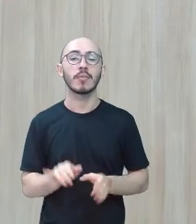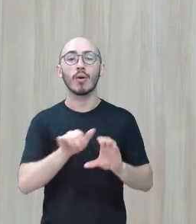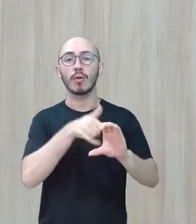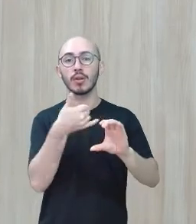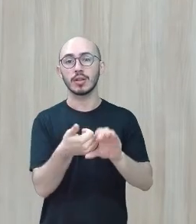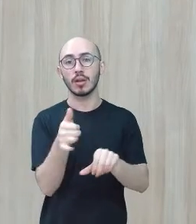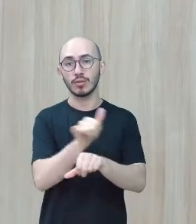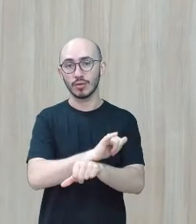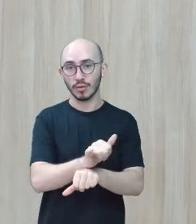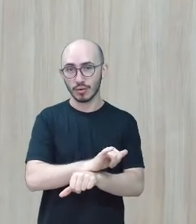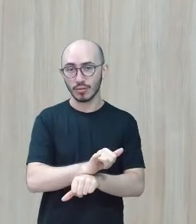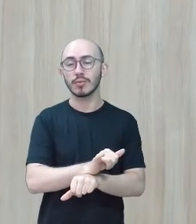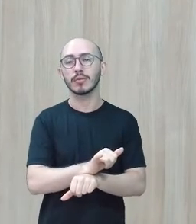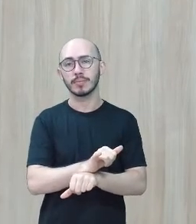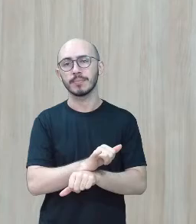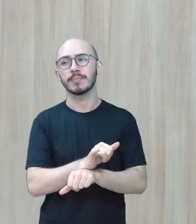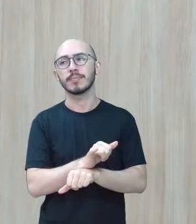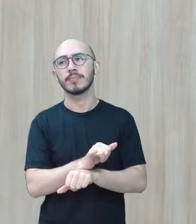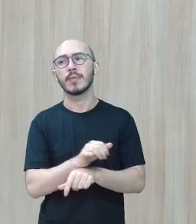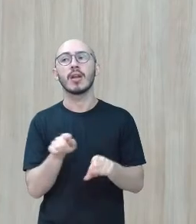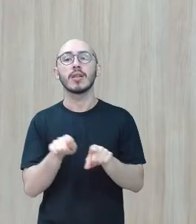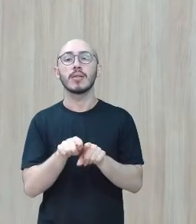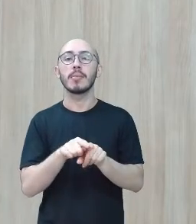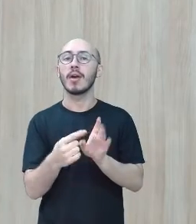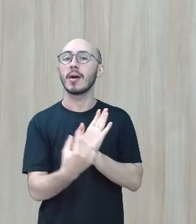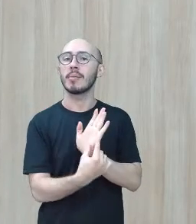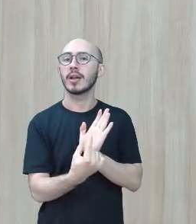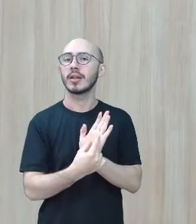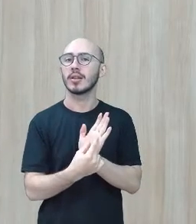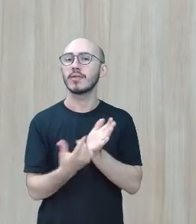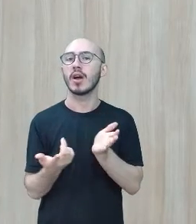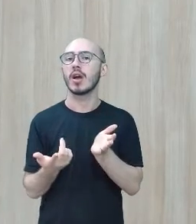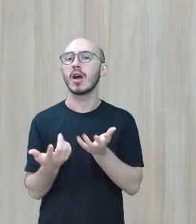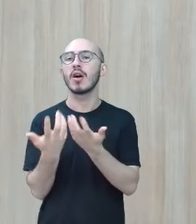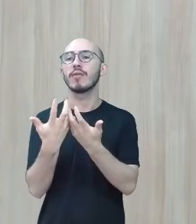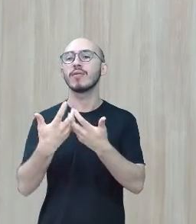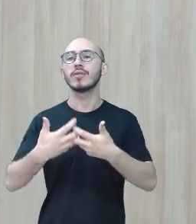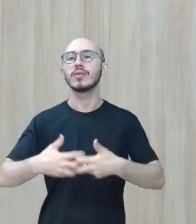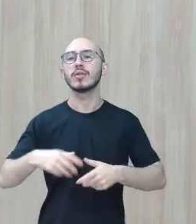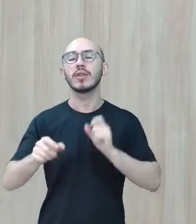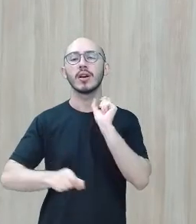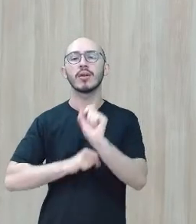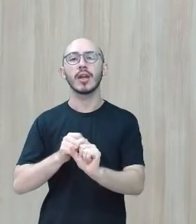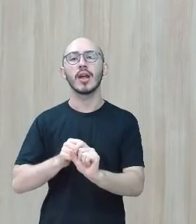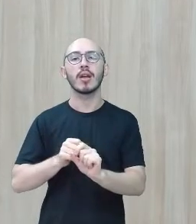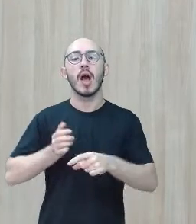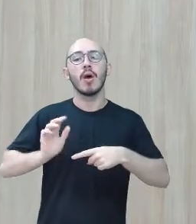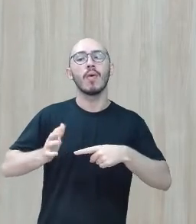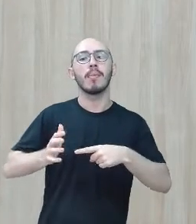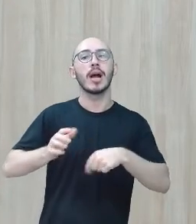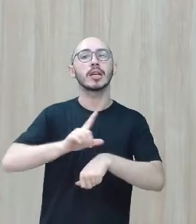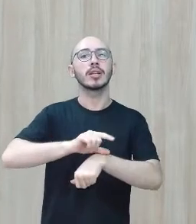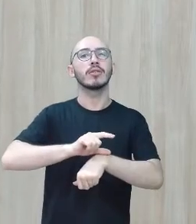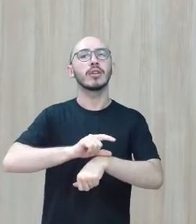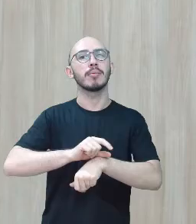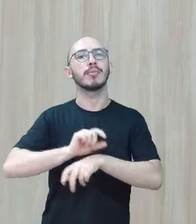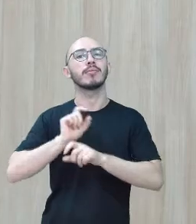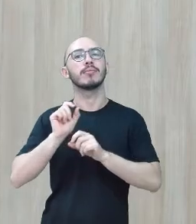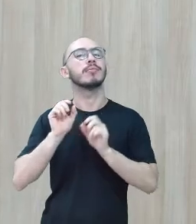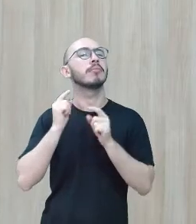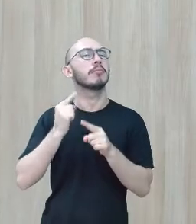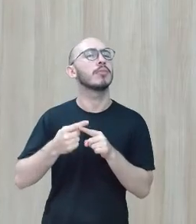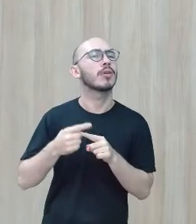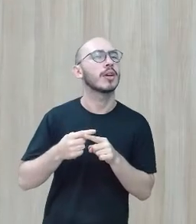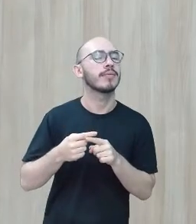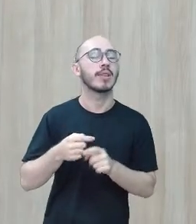YouTube e o aplicativo funcionam quase como uma máquina do tempo. Por quê? Se você não viu nenhuma aula, você pode voltar